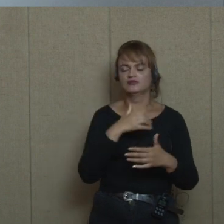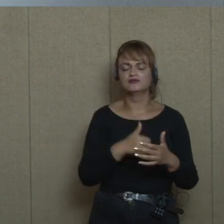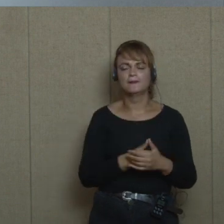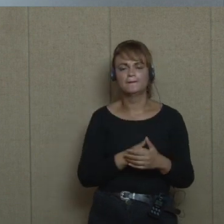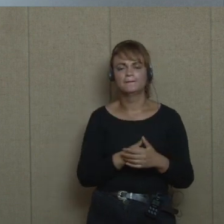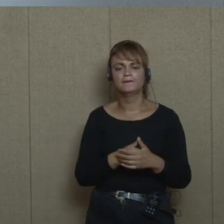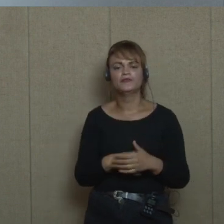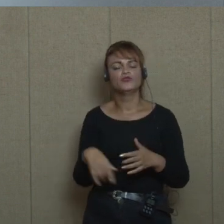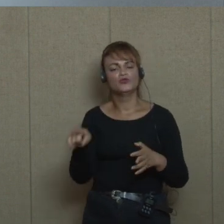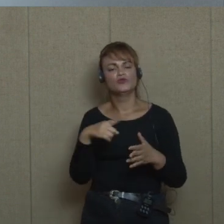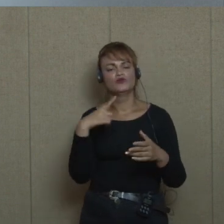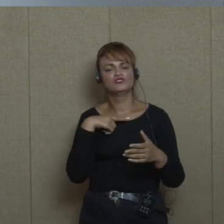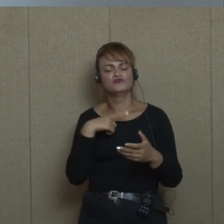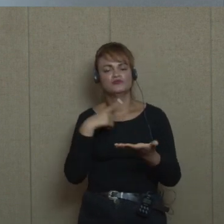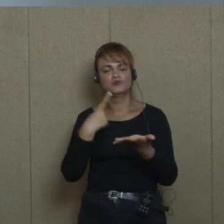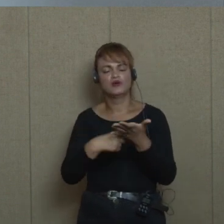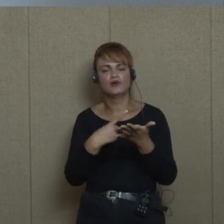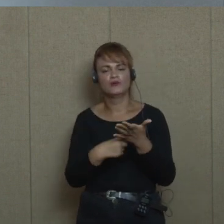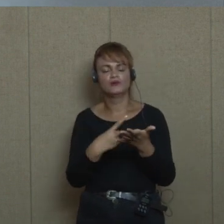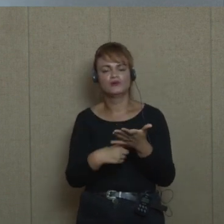Nós tivemos um acordo com o Canadá